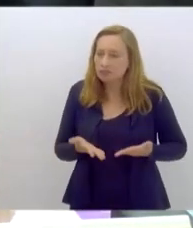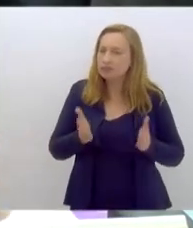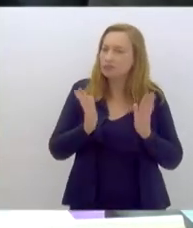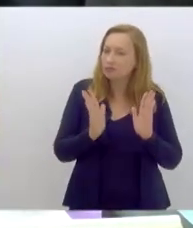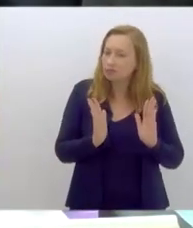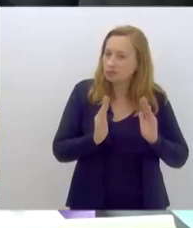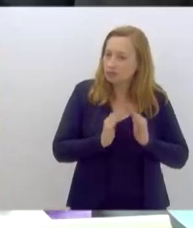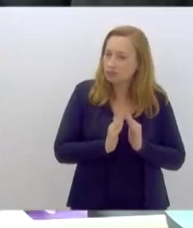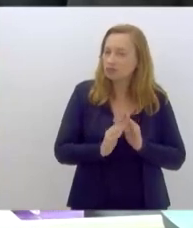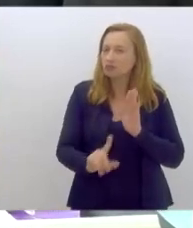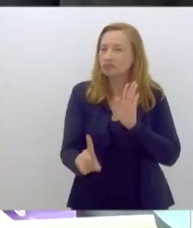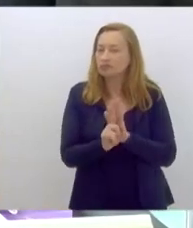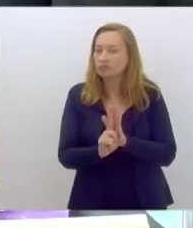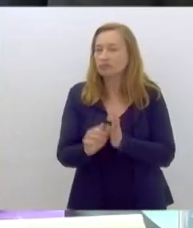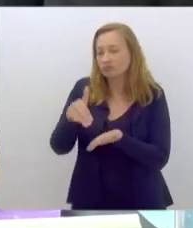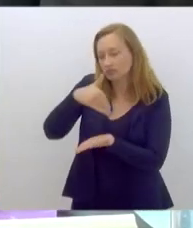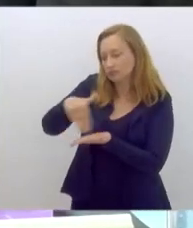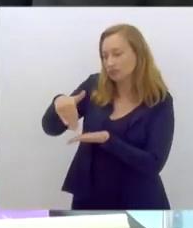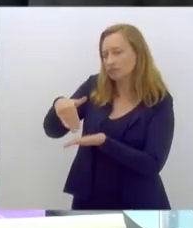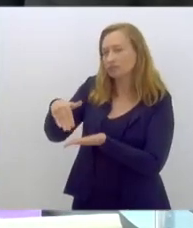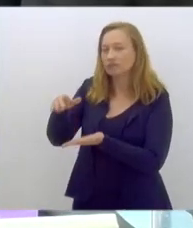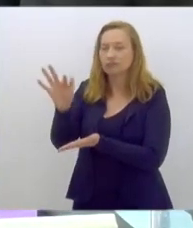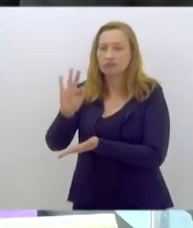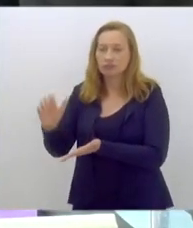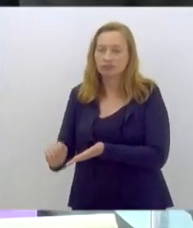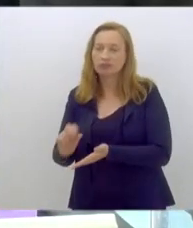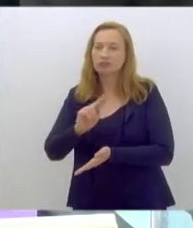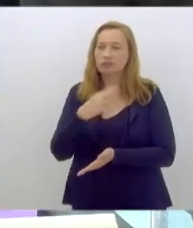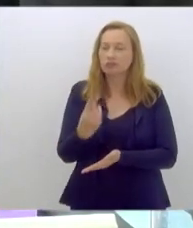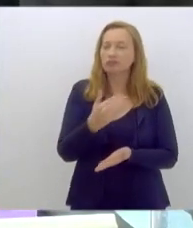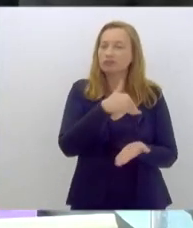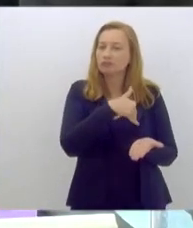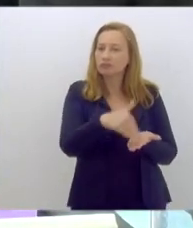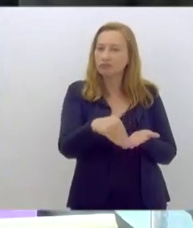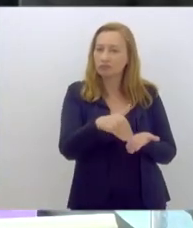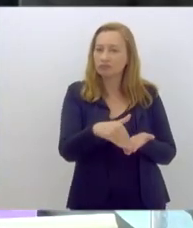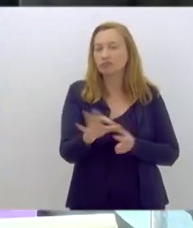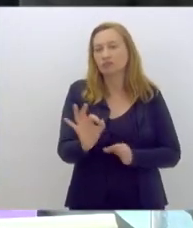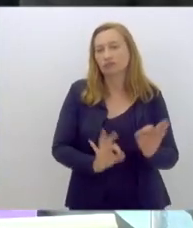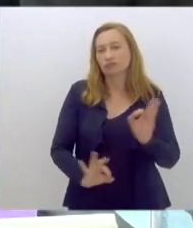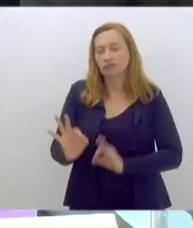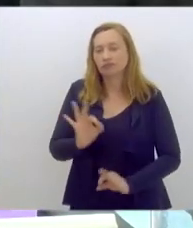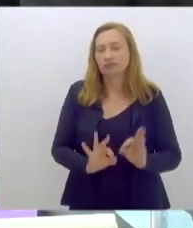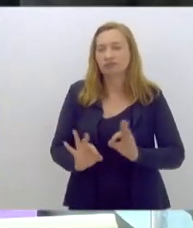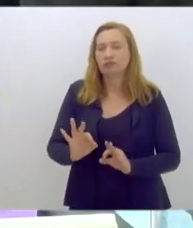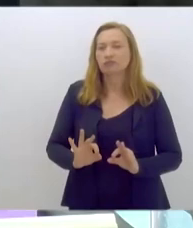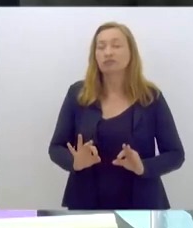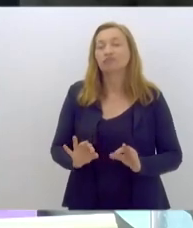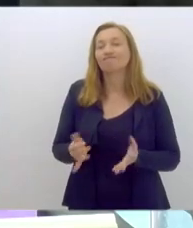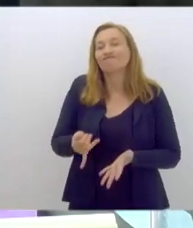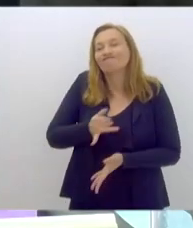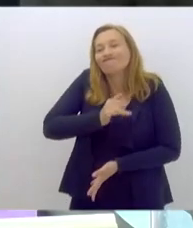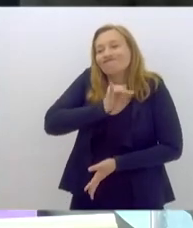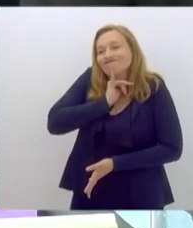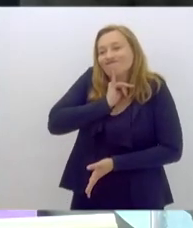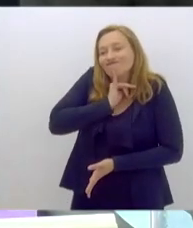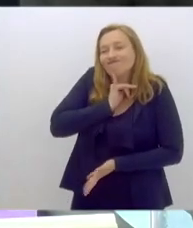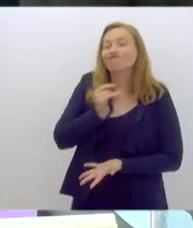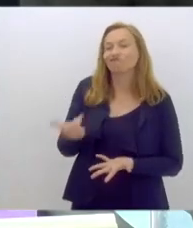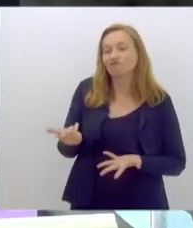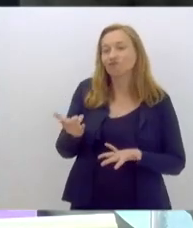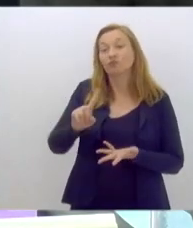casa de lei seja como secretário de fazenda ou seja como secretário de planejamento e é lamentável que